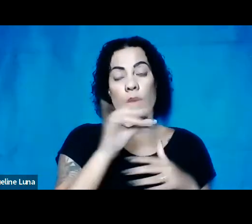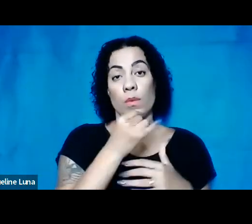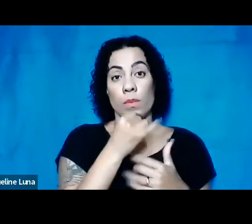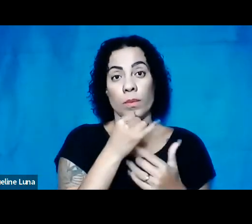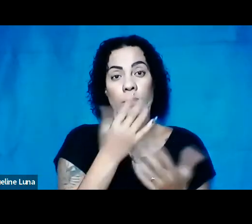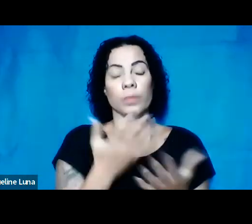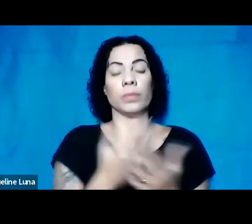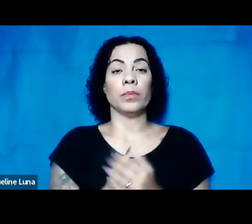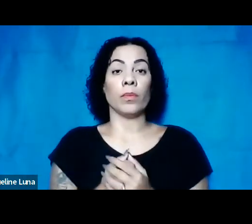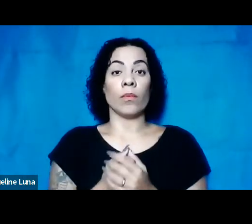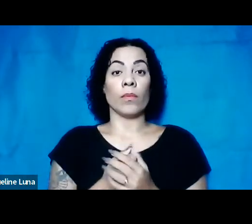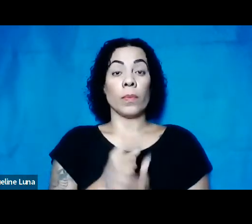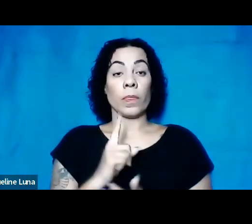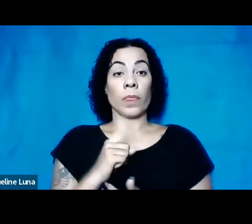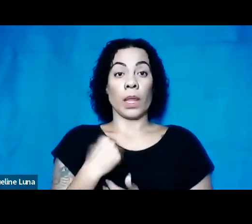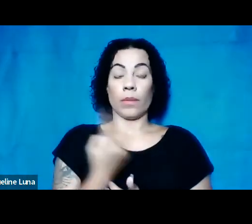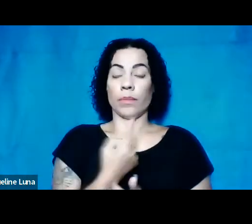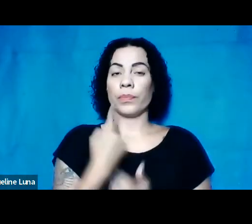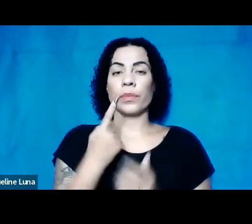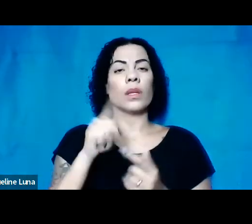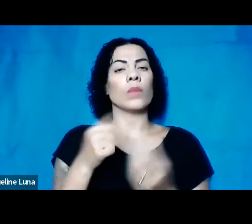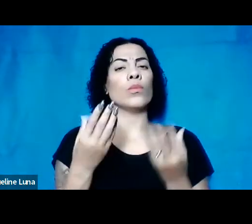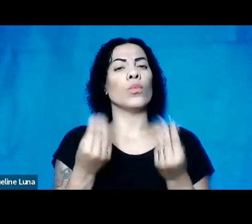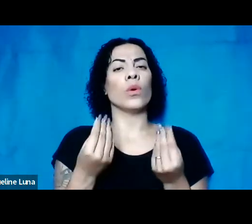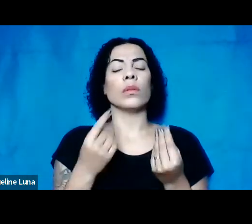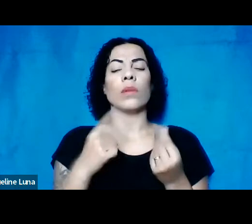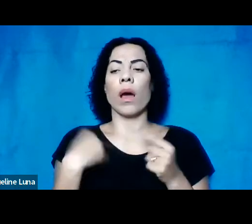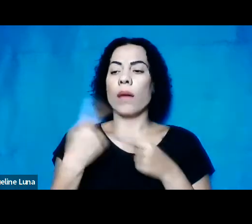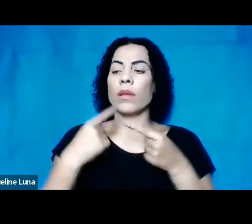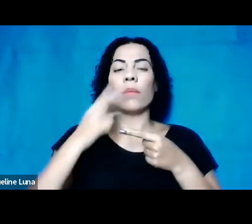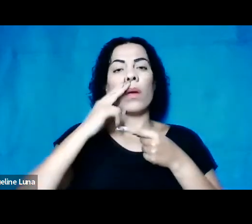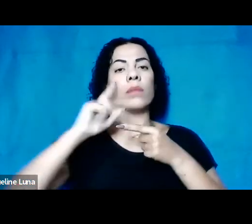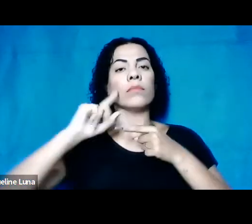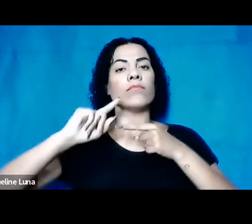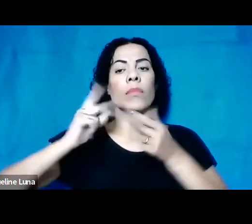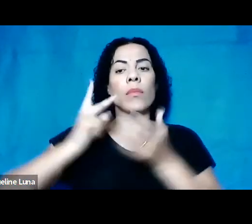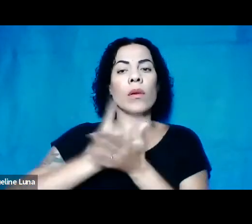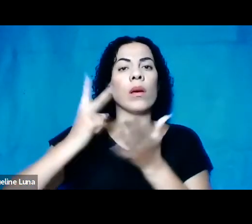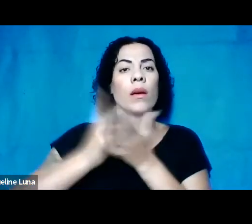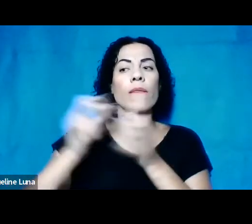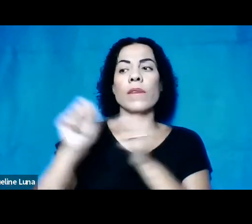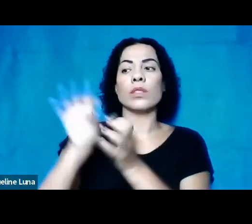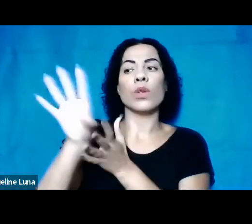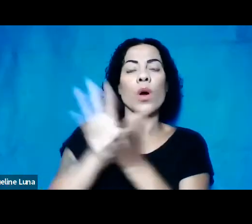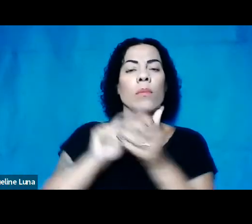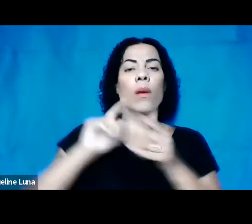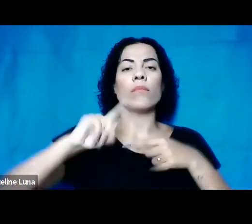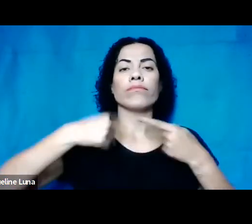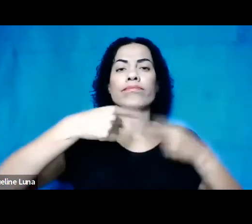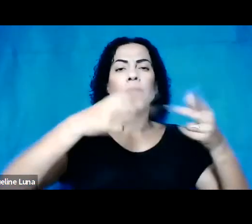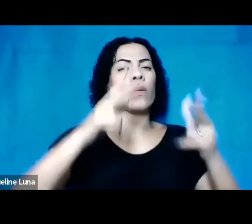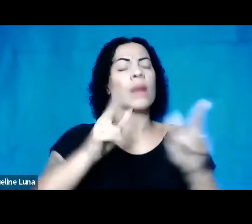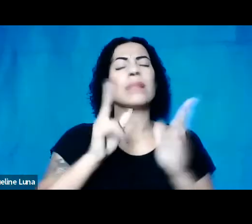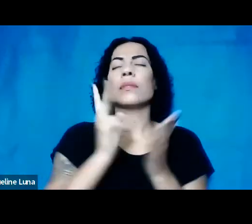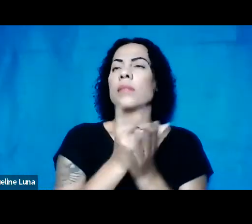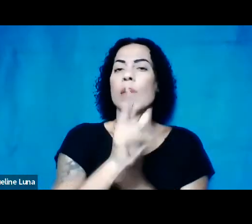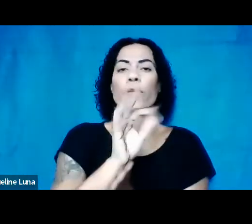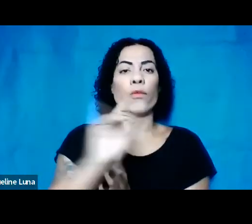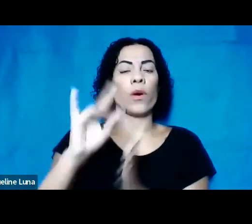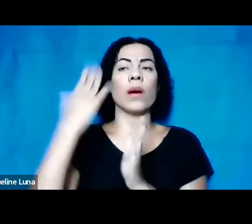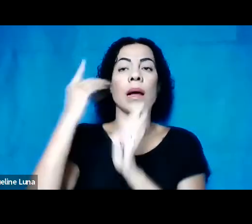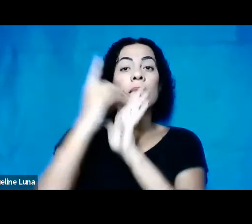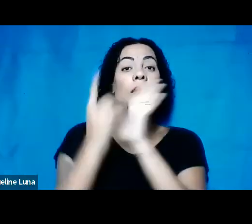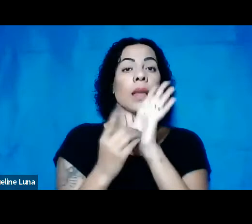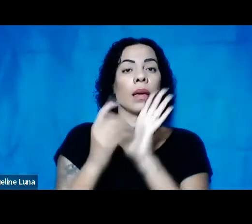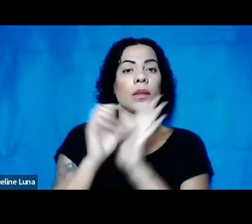Quando a gente, e a gente é muito reproduzido nas rádios, sempre foi, desde a década de 80, assim, a gente tinha esse